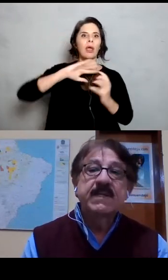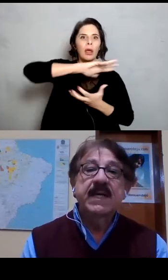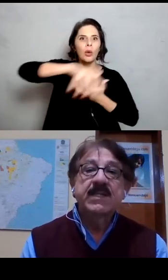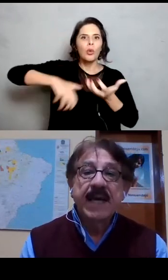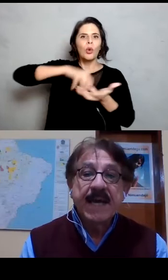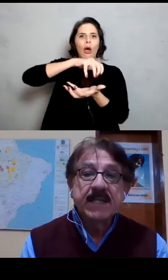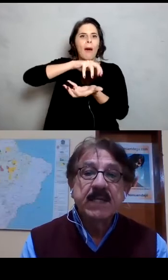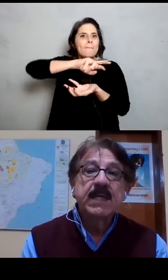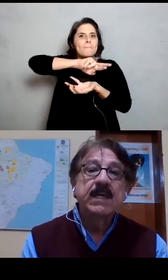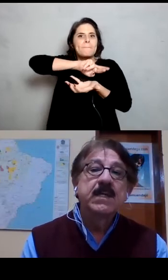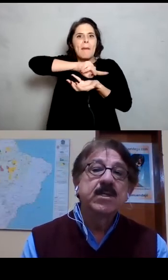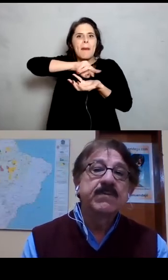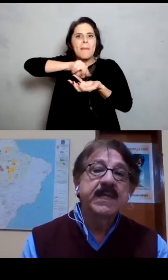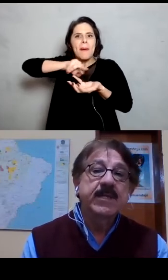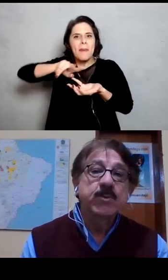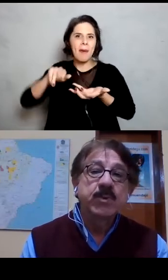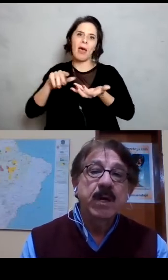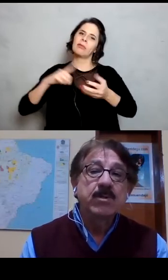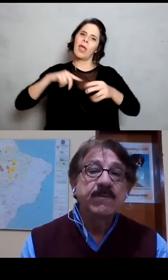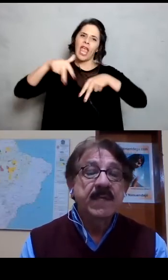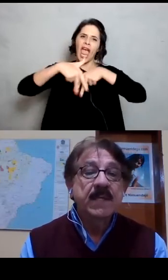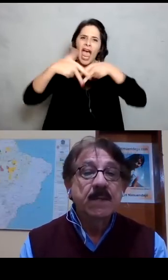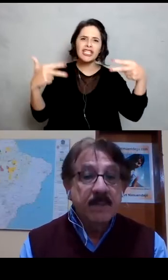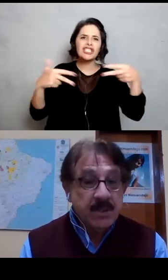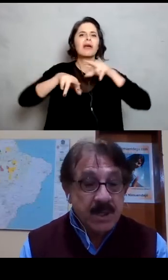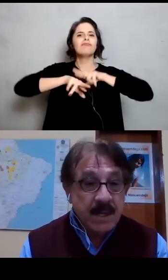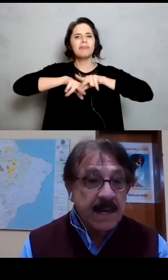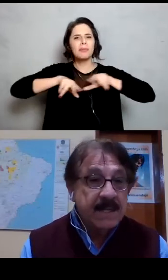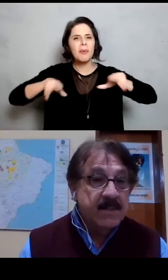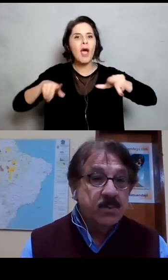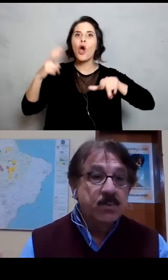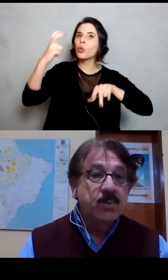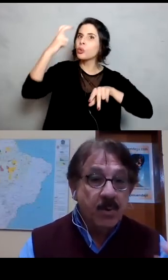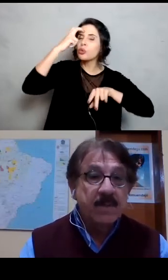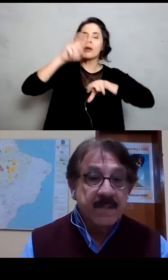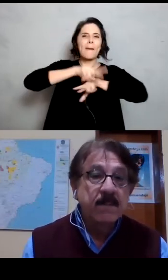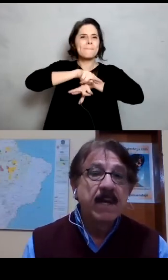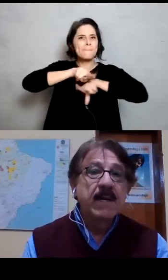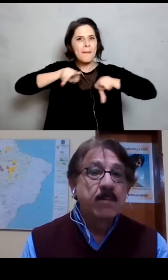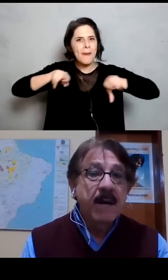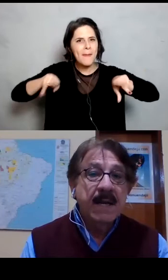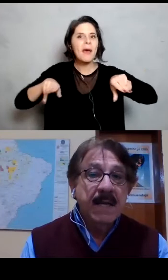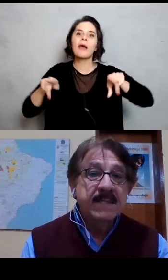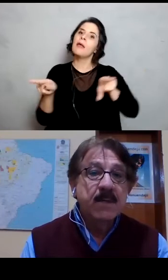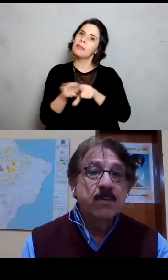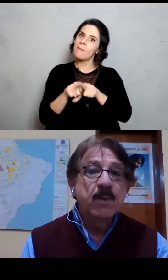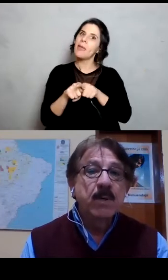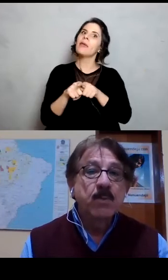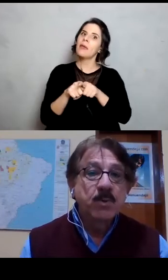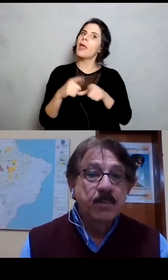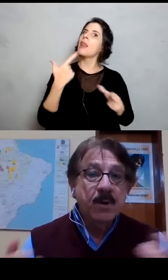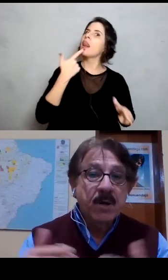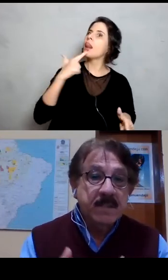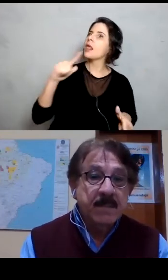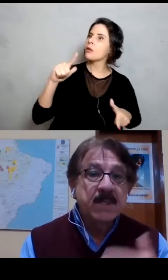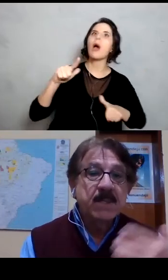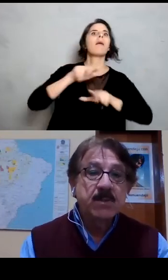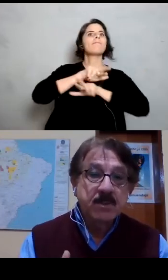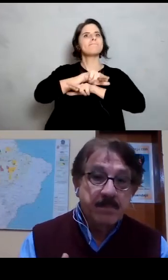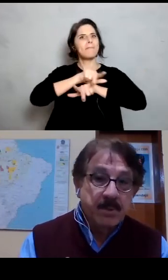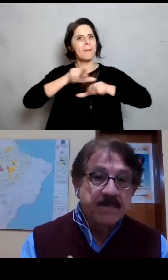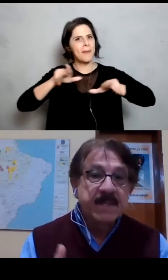Biodiversidade, diversidade étnica, diversidade cultural e diversidade linguística. Aliás, estudos mostram uma relação muito